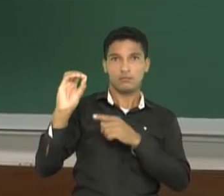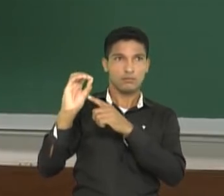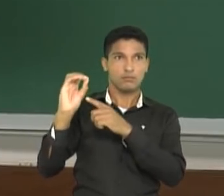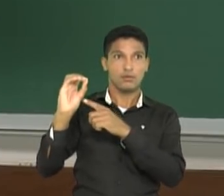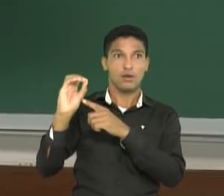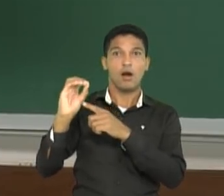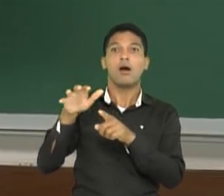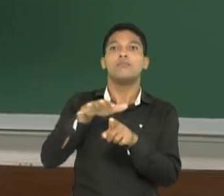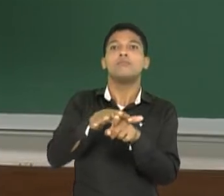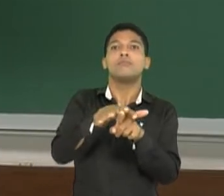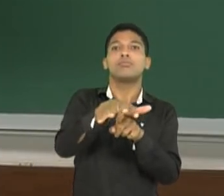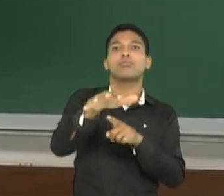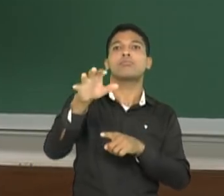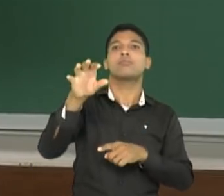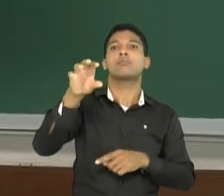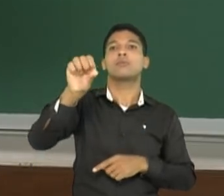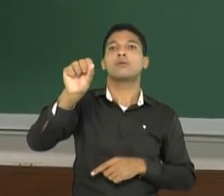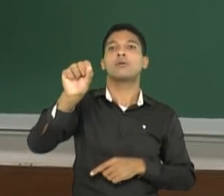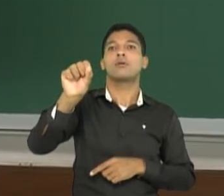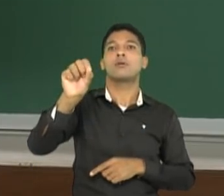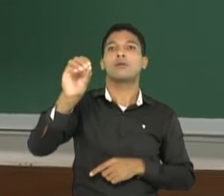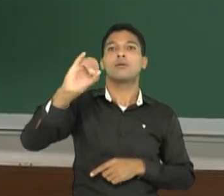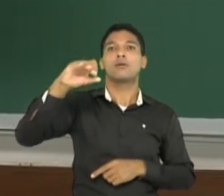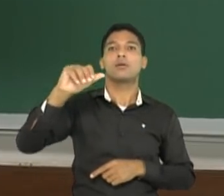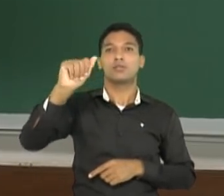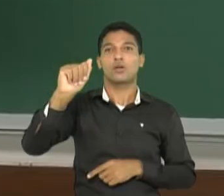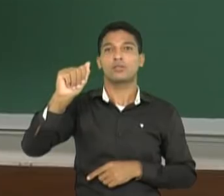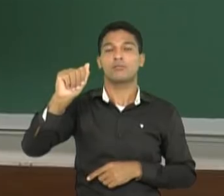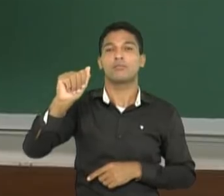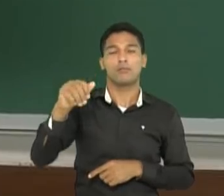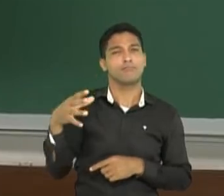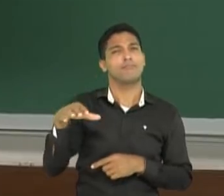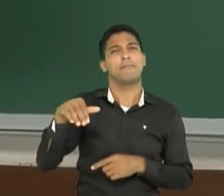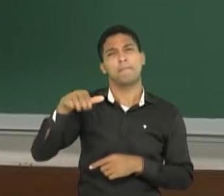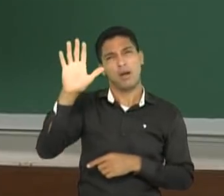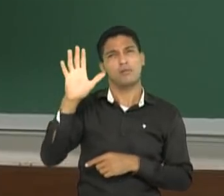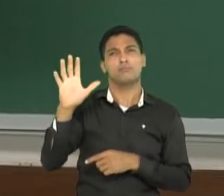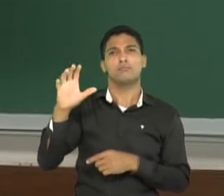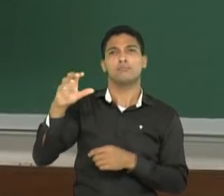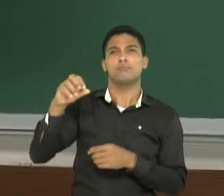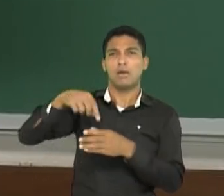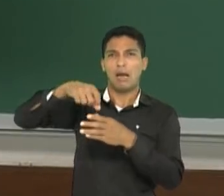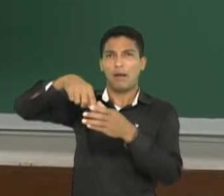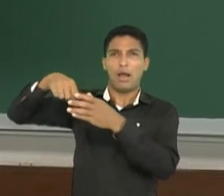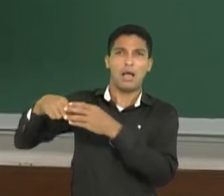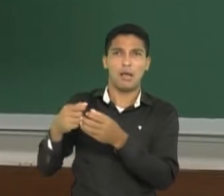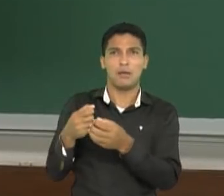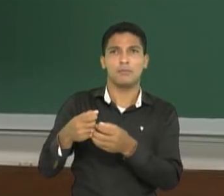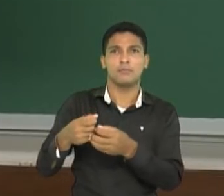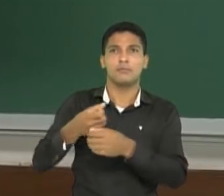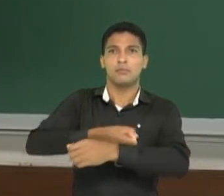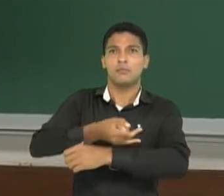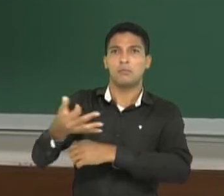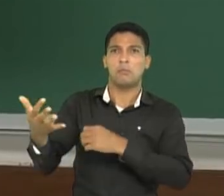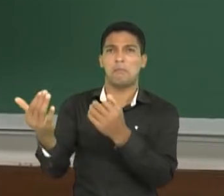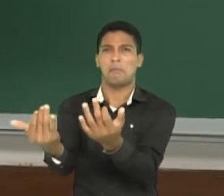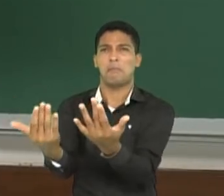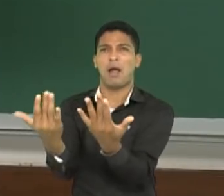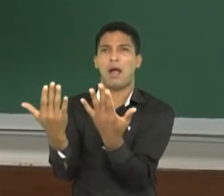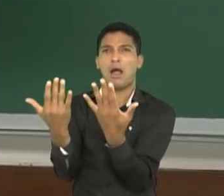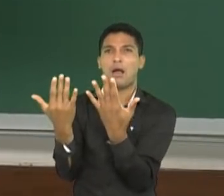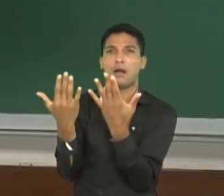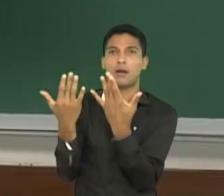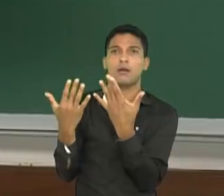ali, é no estado do Tocantins, certo? Então, mostrando bem essa divisão ali dos itens que são produzidos para nós. E